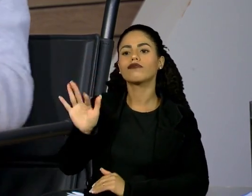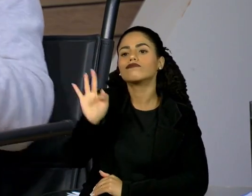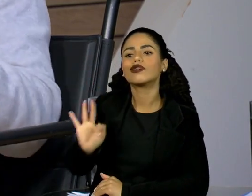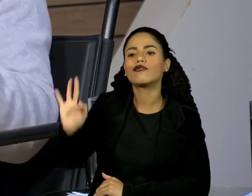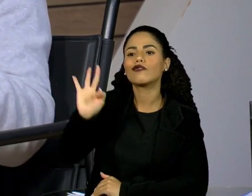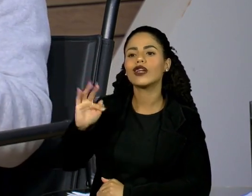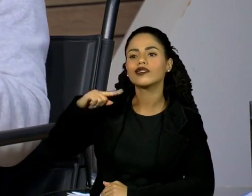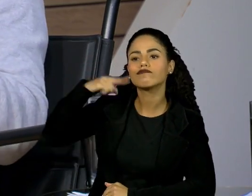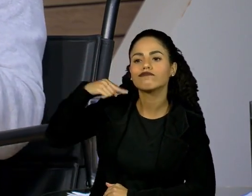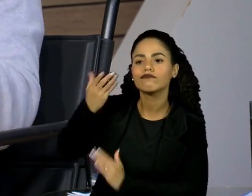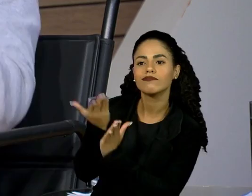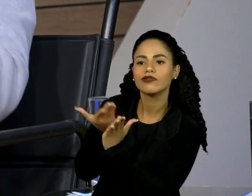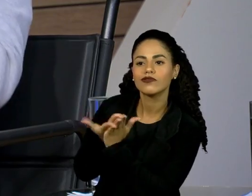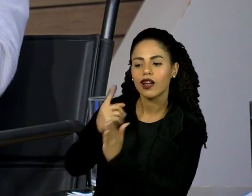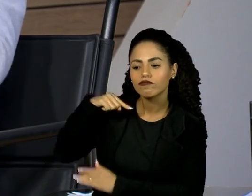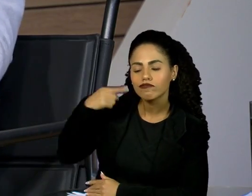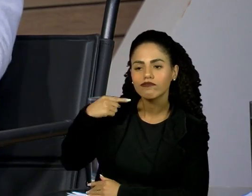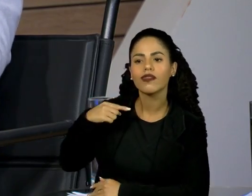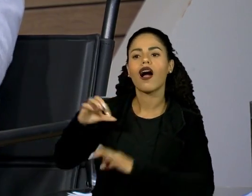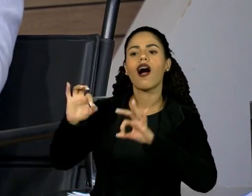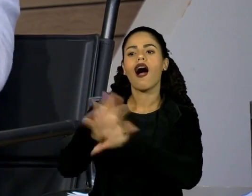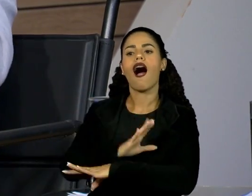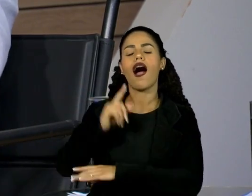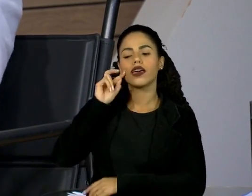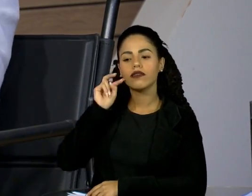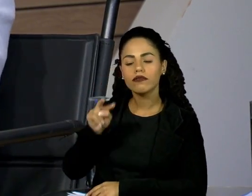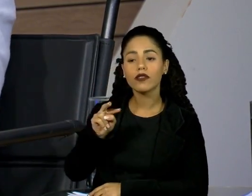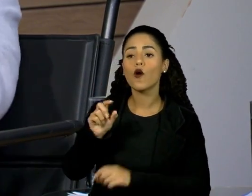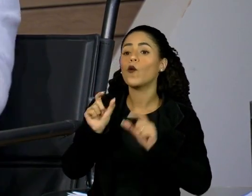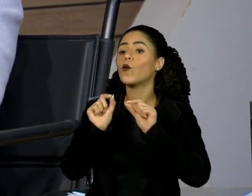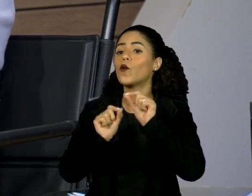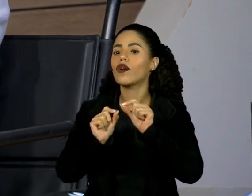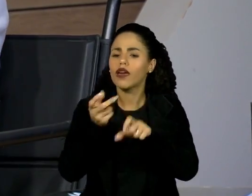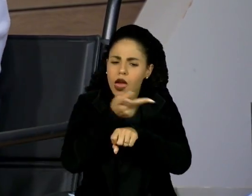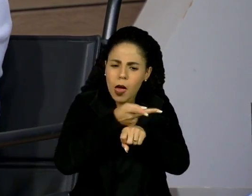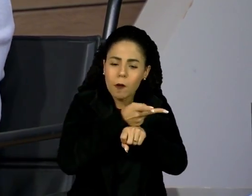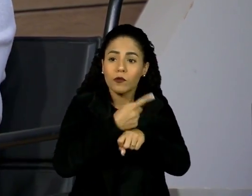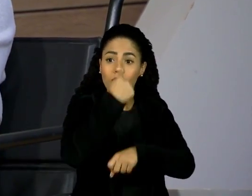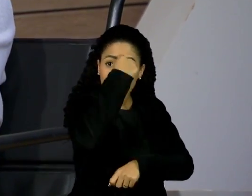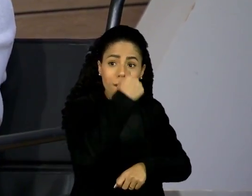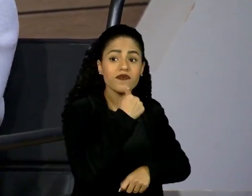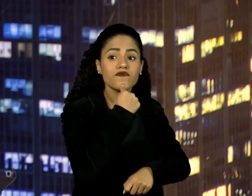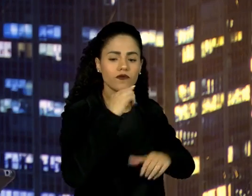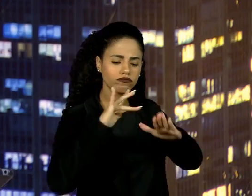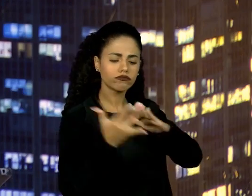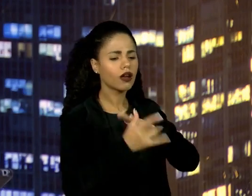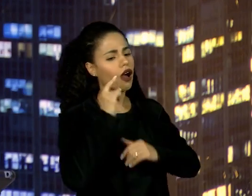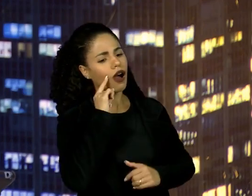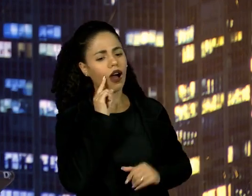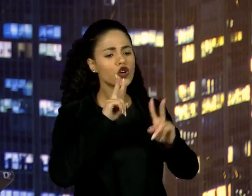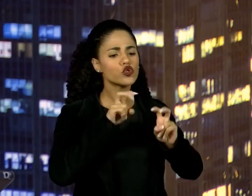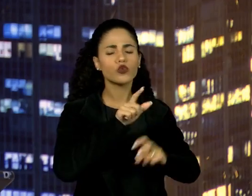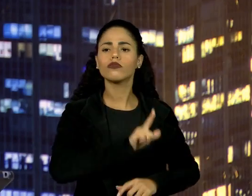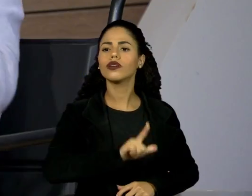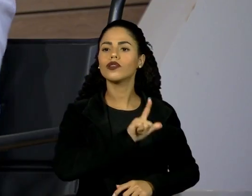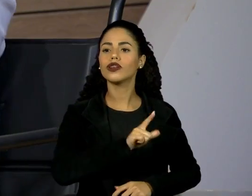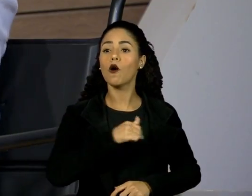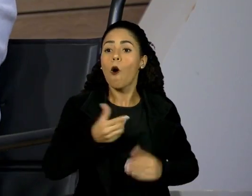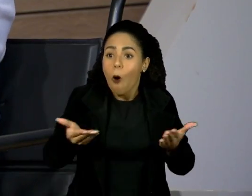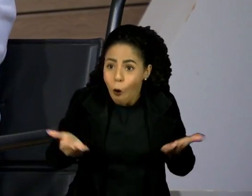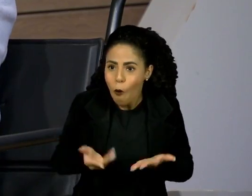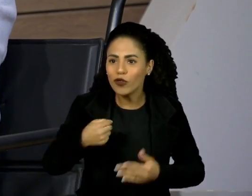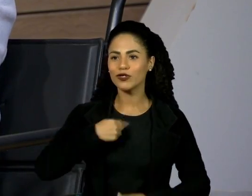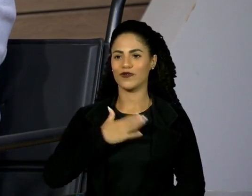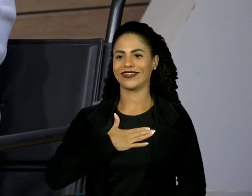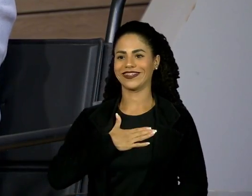porque eu também sou advogado, eu descobri nas redes sociais perfis que falavam sobre leituras. Então, se hoje em dia eu tento influenciar